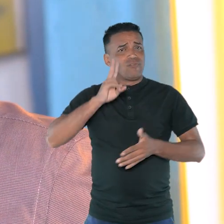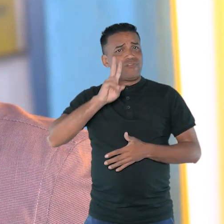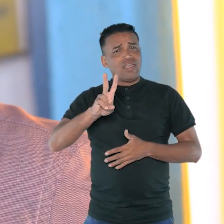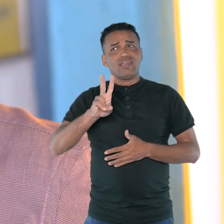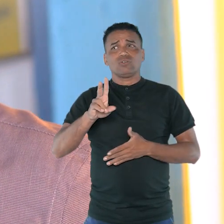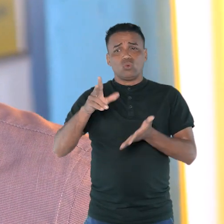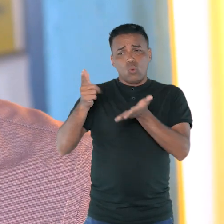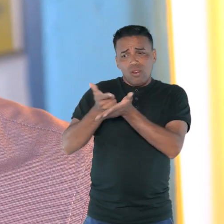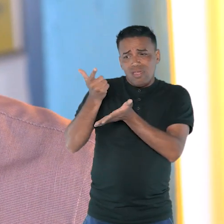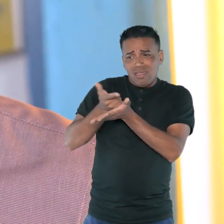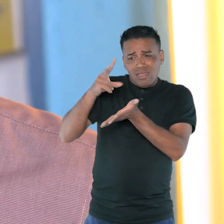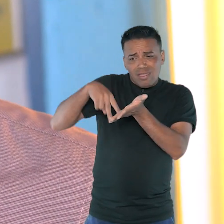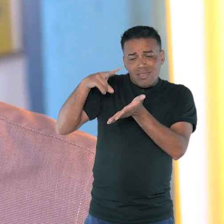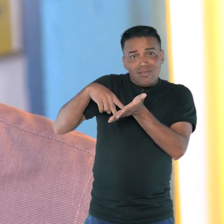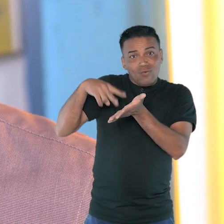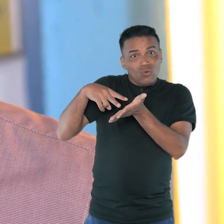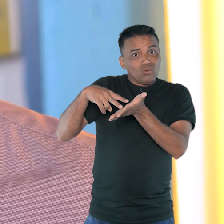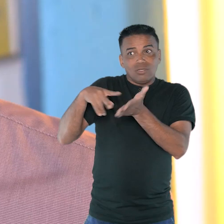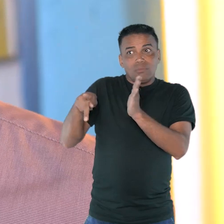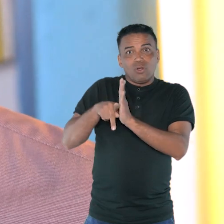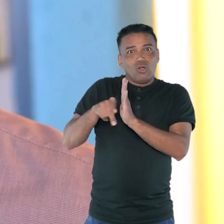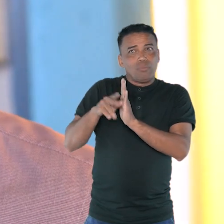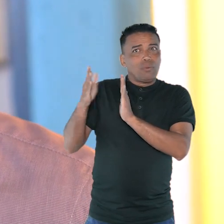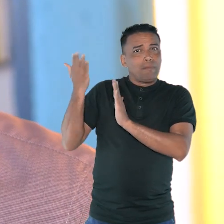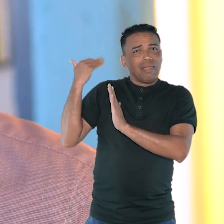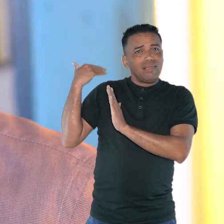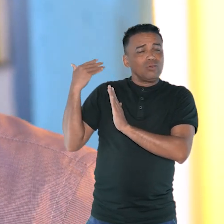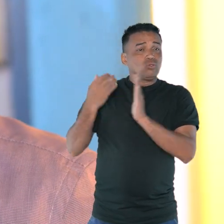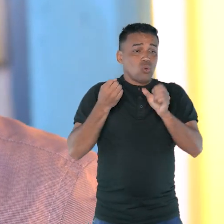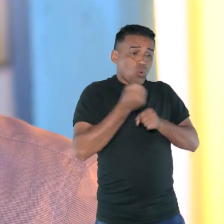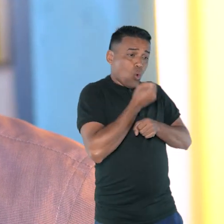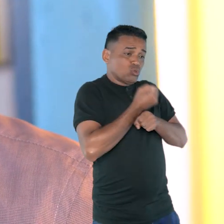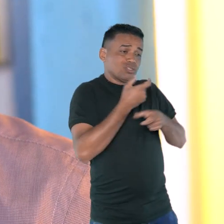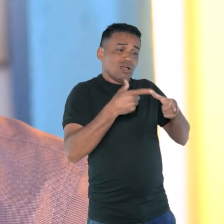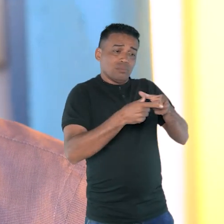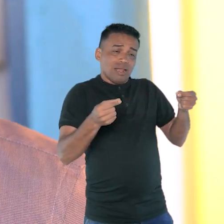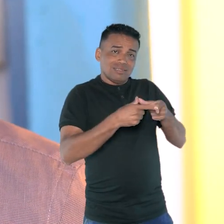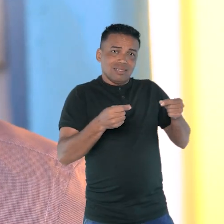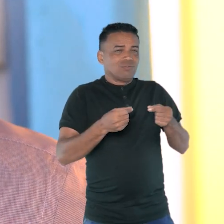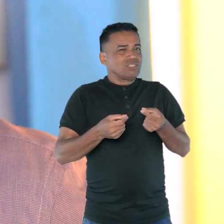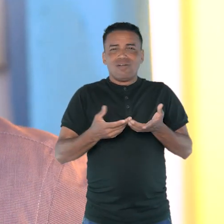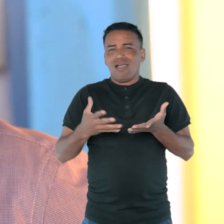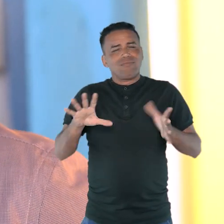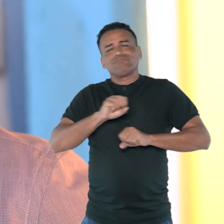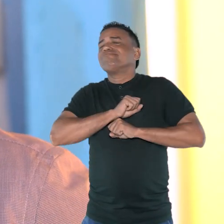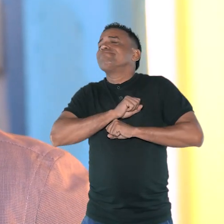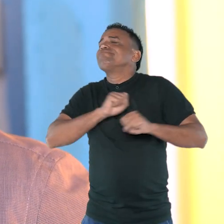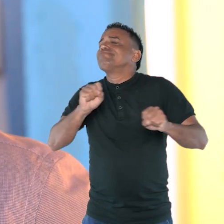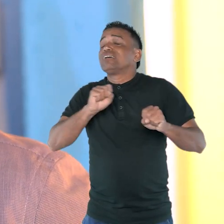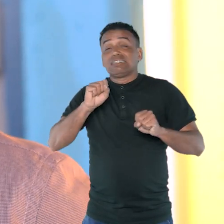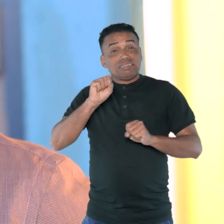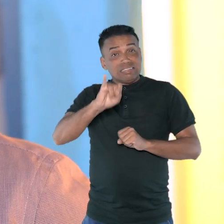conteúdo do seu livro, com essas reminiscências que vêm da época da construção de Brasília, eu acho que você vai se deleitar se você